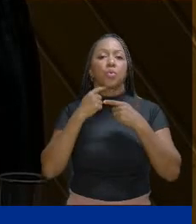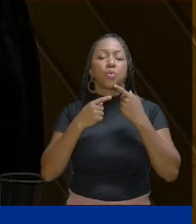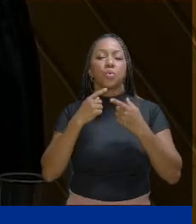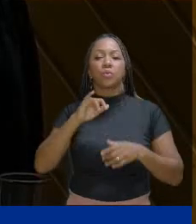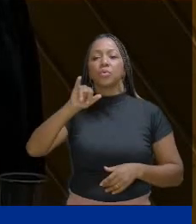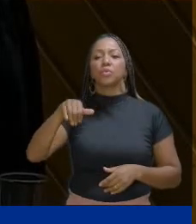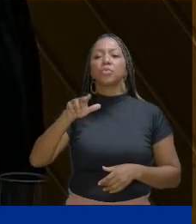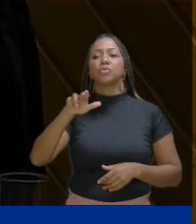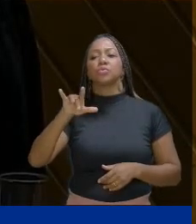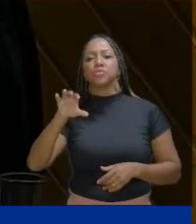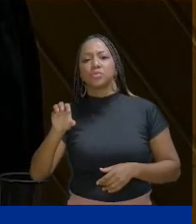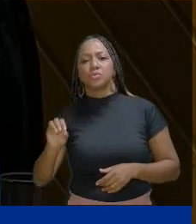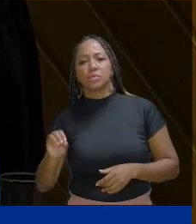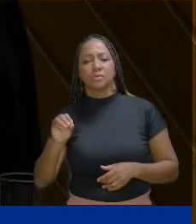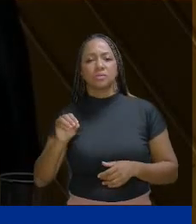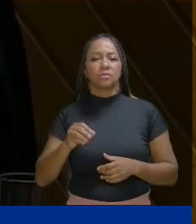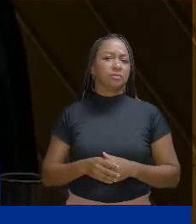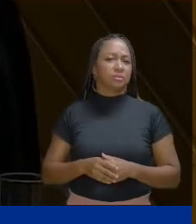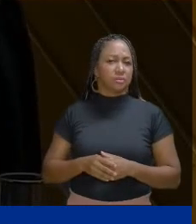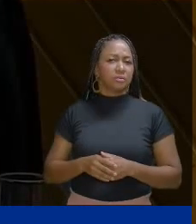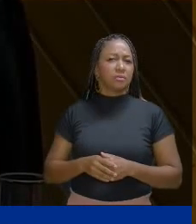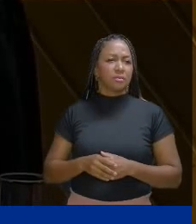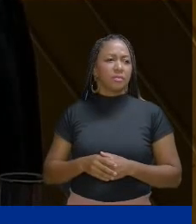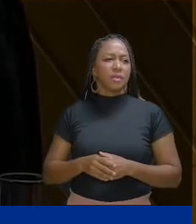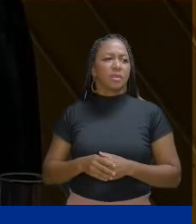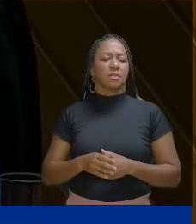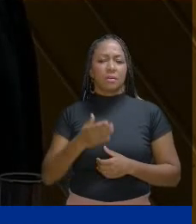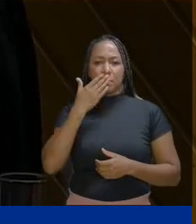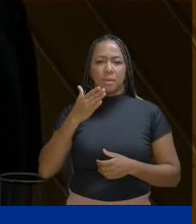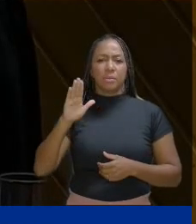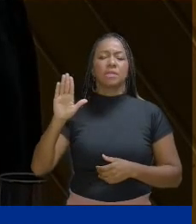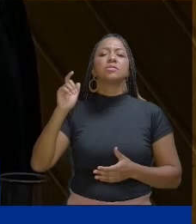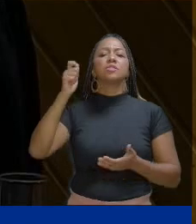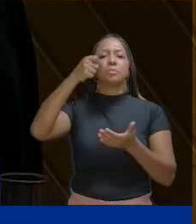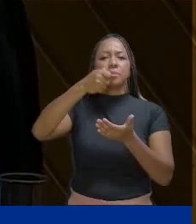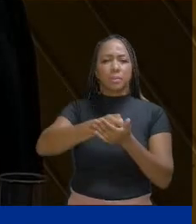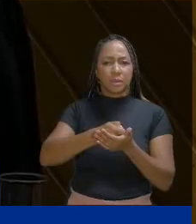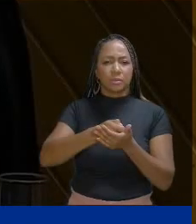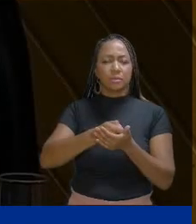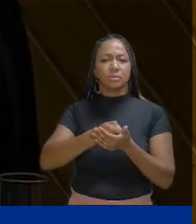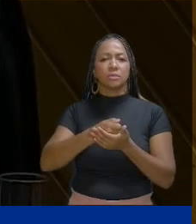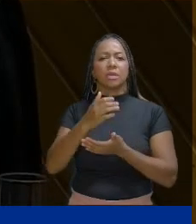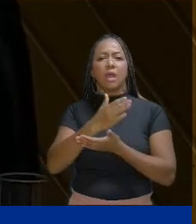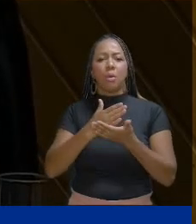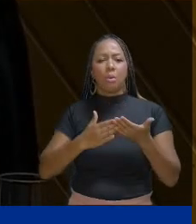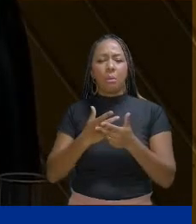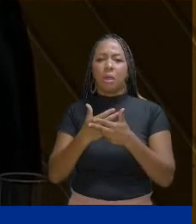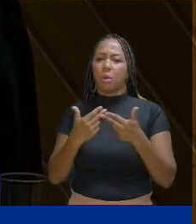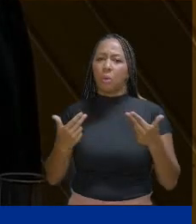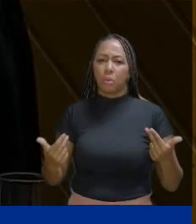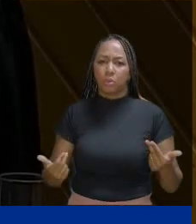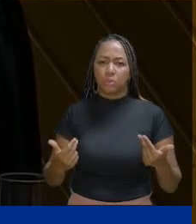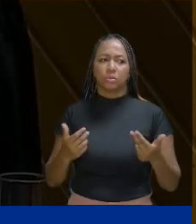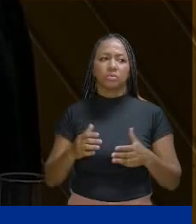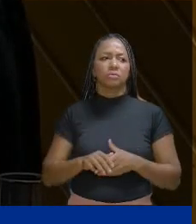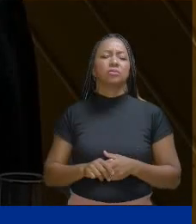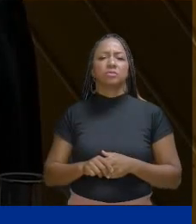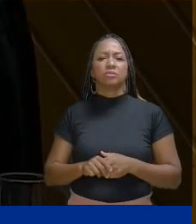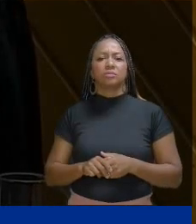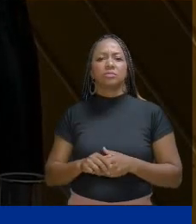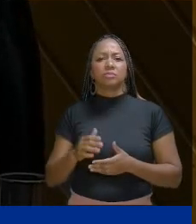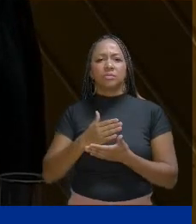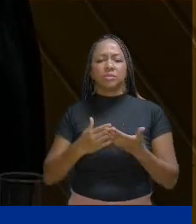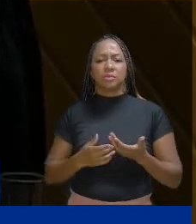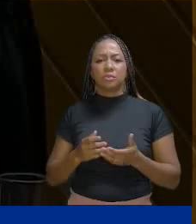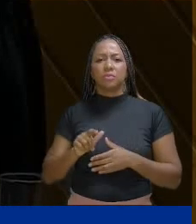de que Júlio César, no diálogo com Cleberson Silva, faz promessa de pagamento de alguma coisinha, em troca de